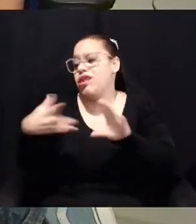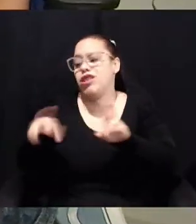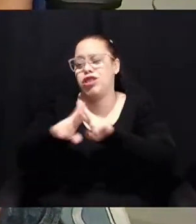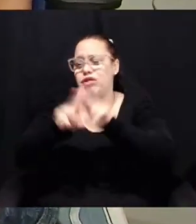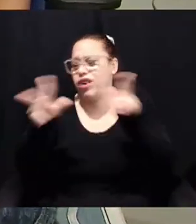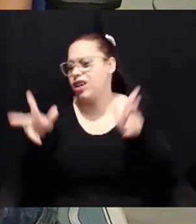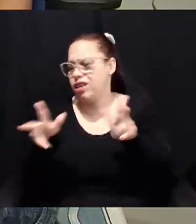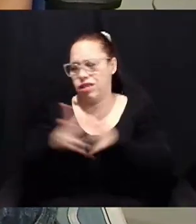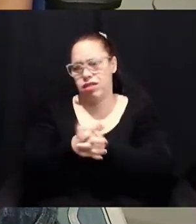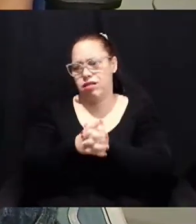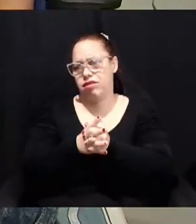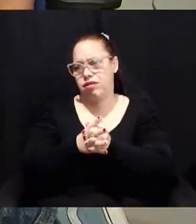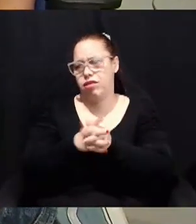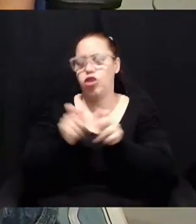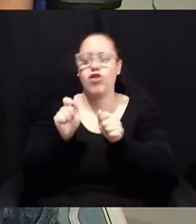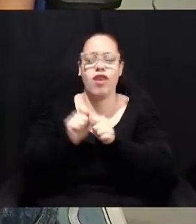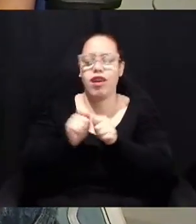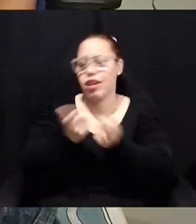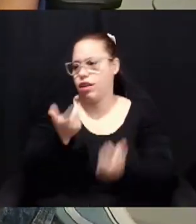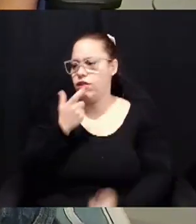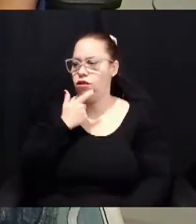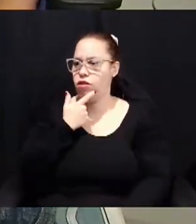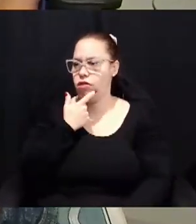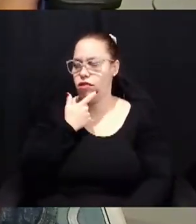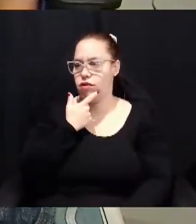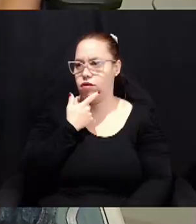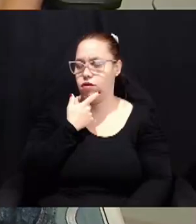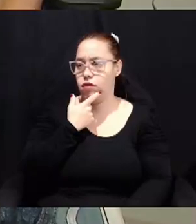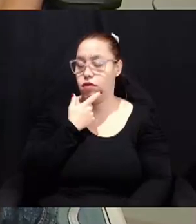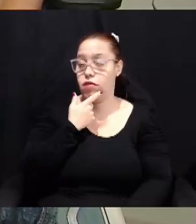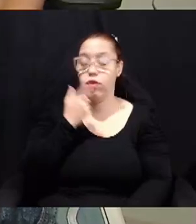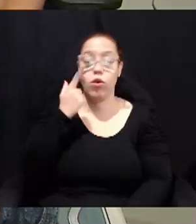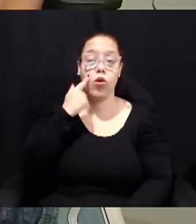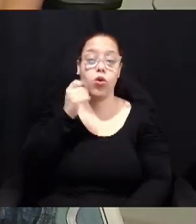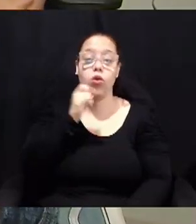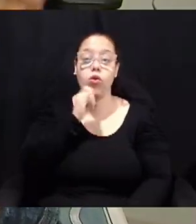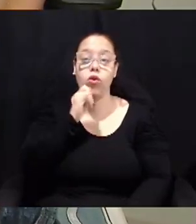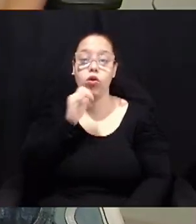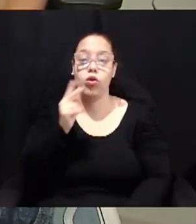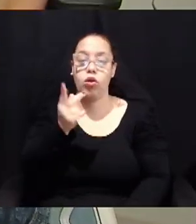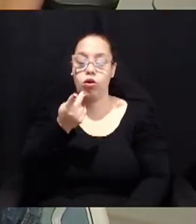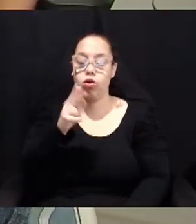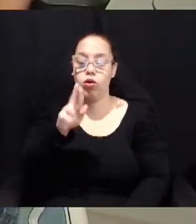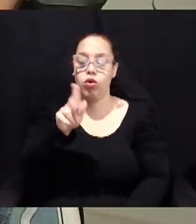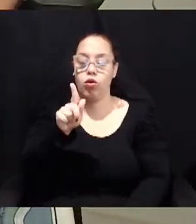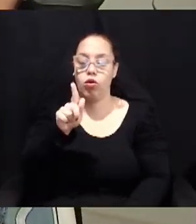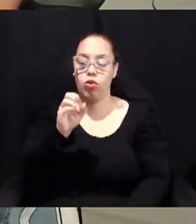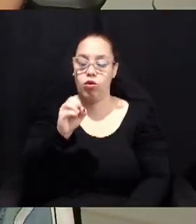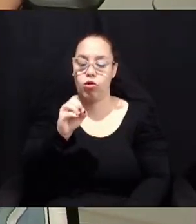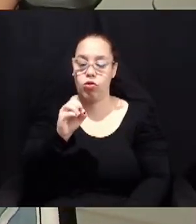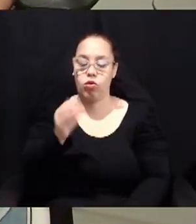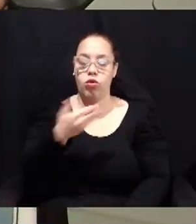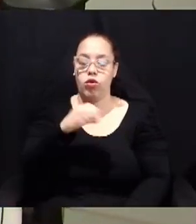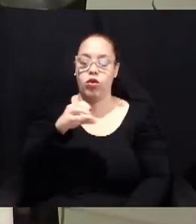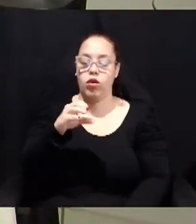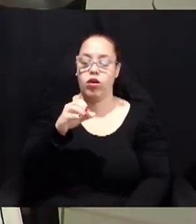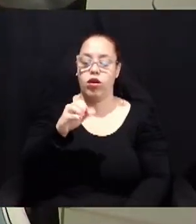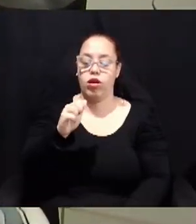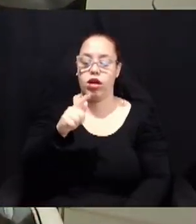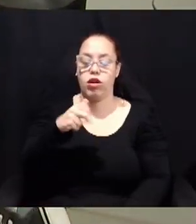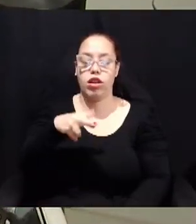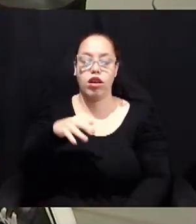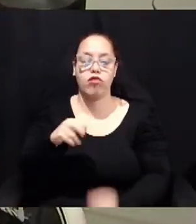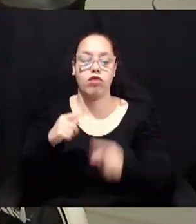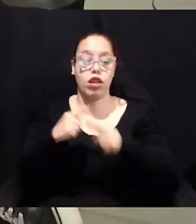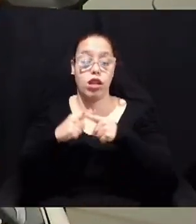de atuar, assim, a gente... Você vê um cara que nem um Hugo Calderano, por exemplo, que é um grande atleta, pô, ele é um herói, assim, a gente